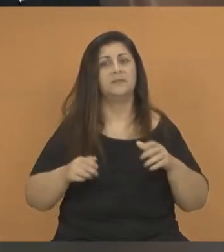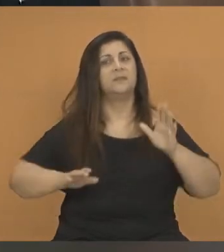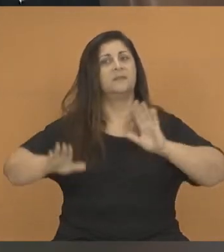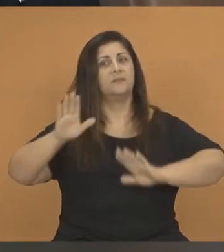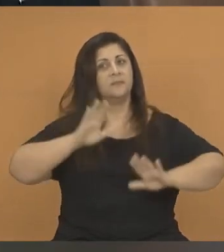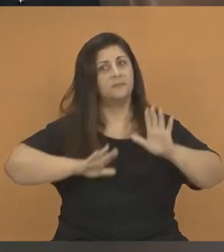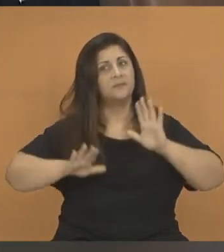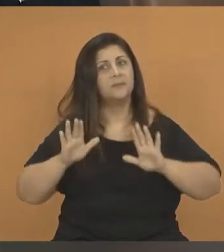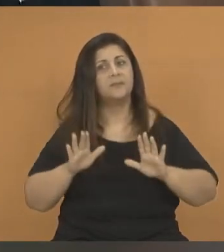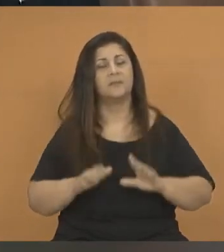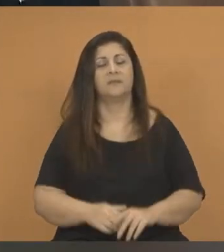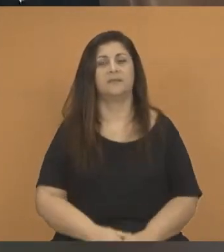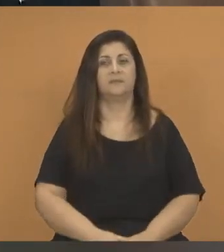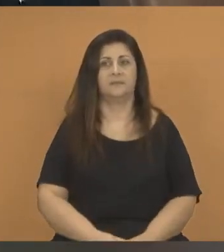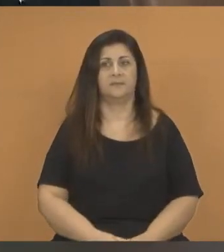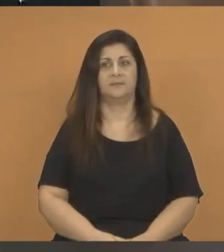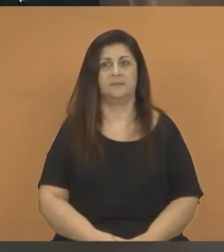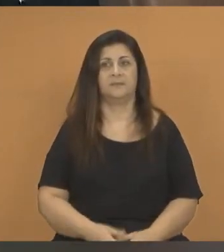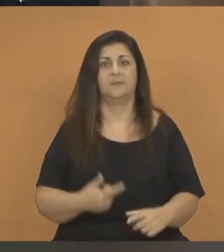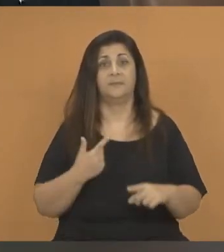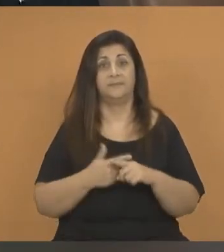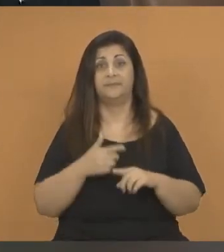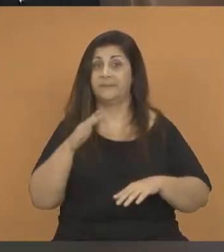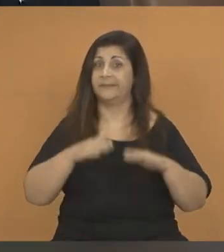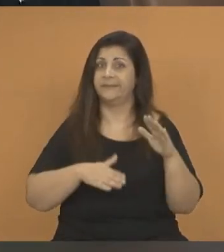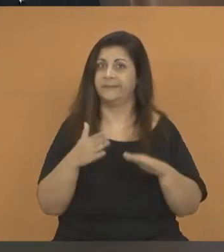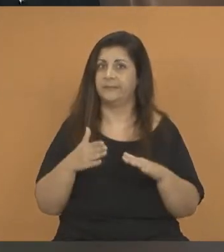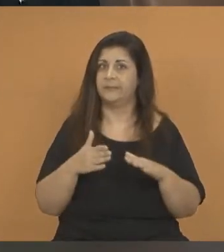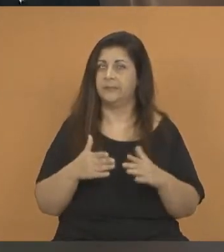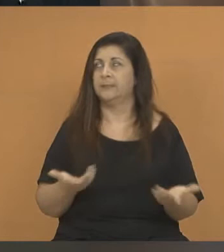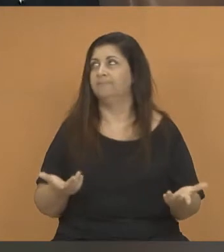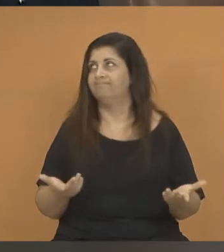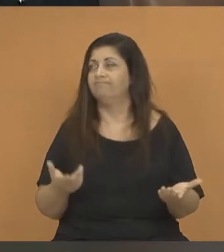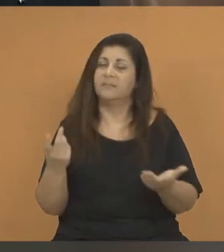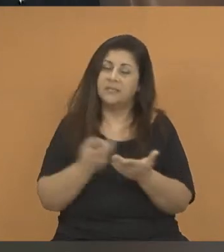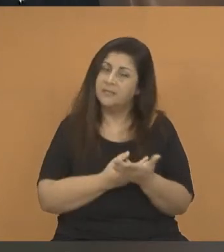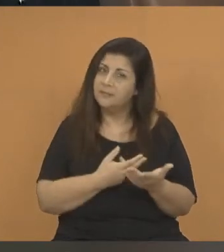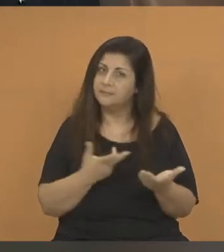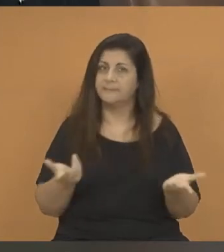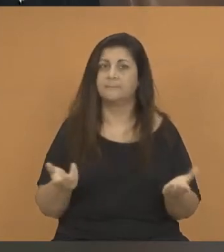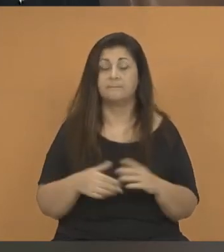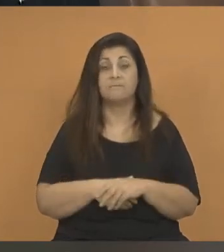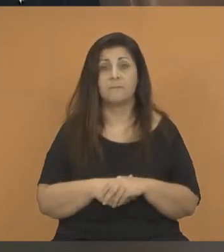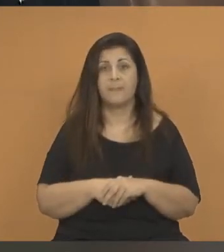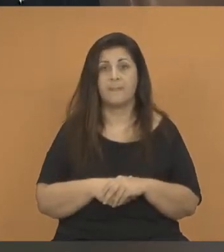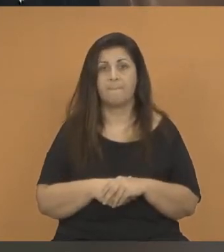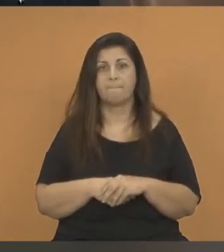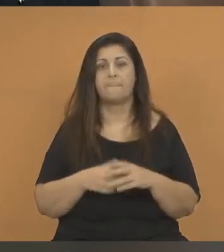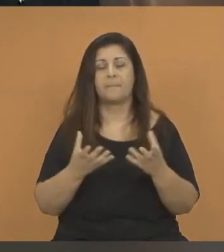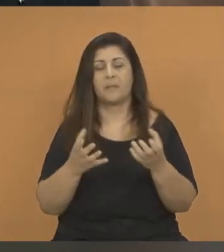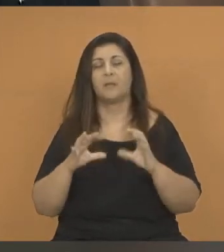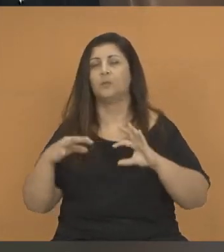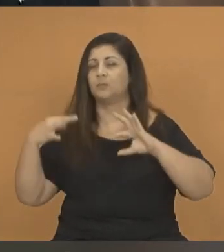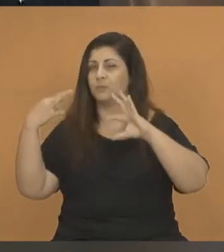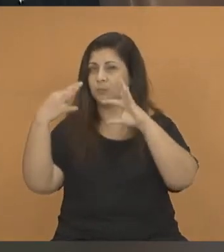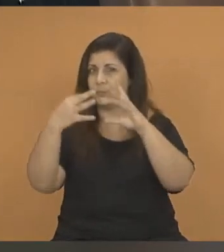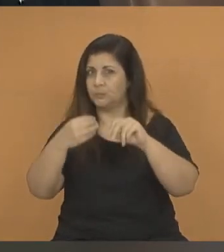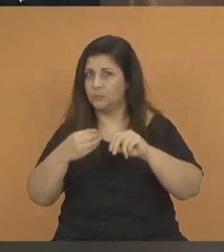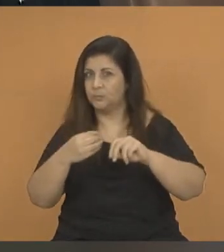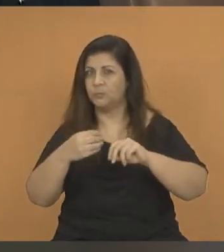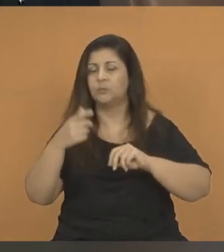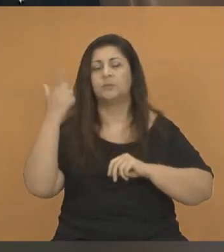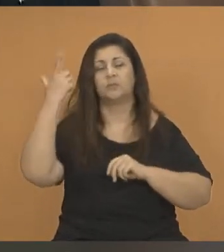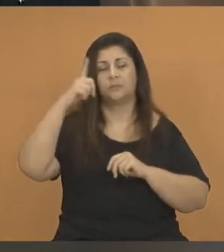cuidado, né, com isso, porque às vezes pode ser um tiro no pé. Espero que todas tenham resultado. Aquelas que eu